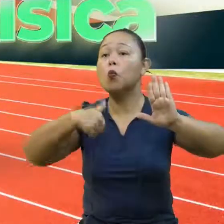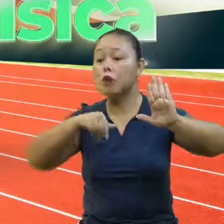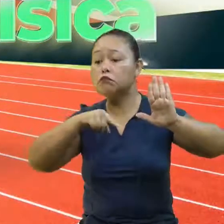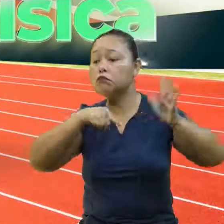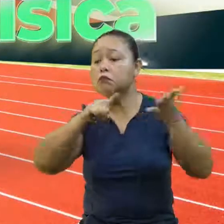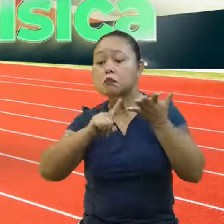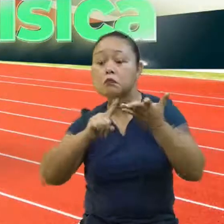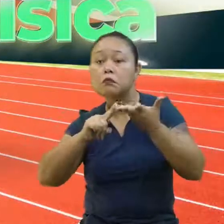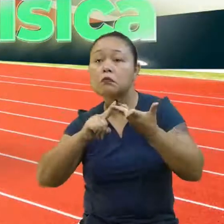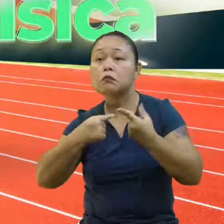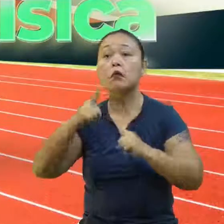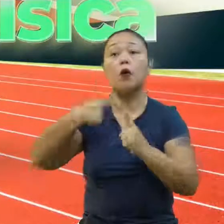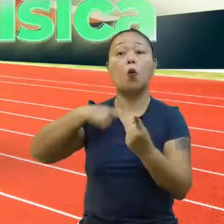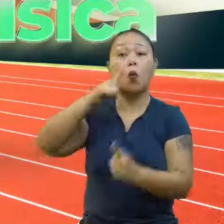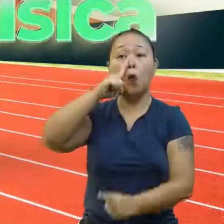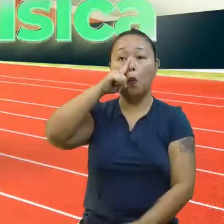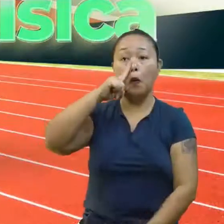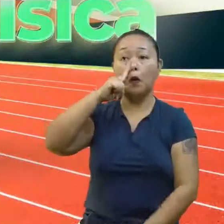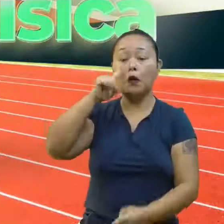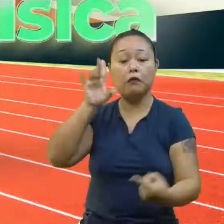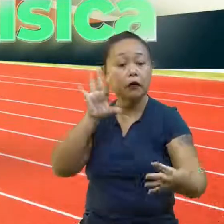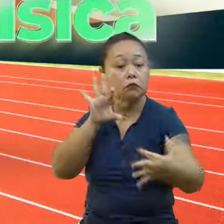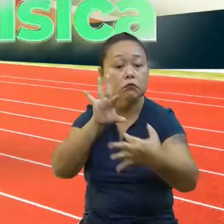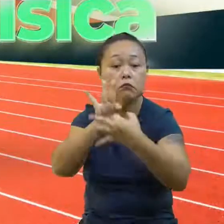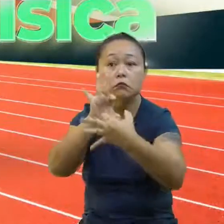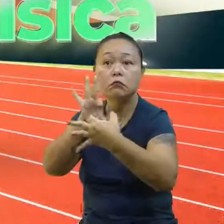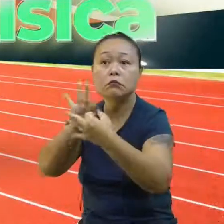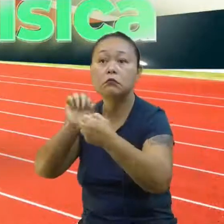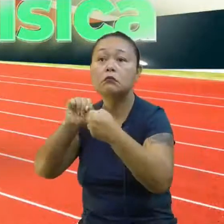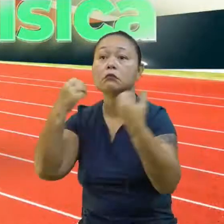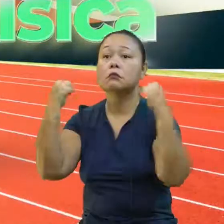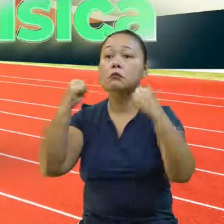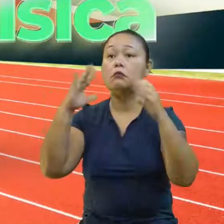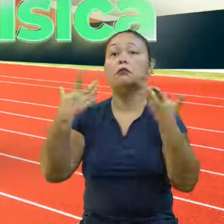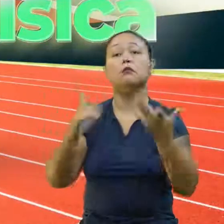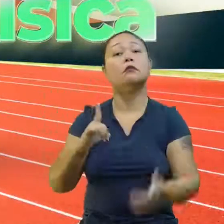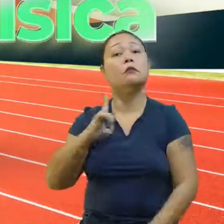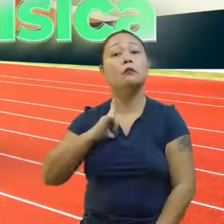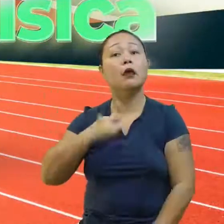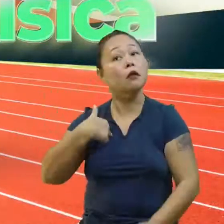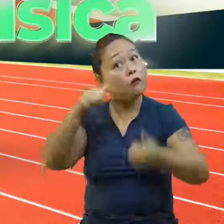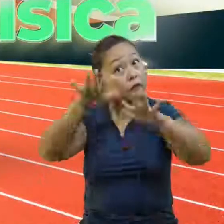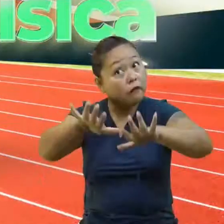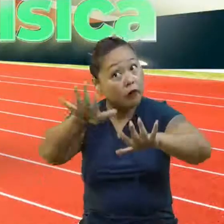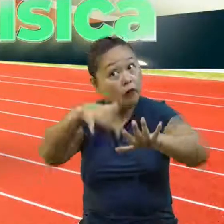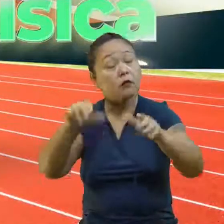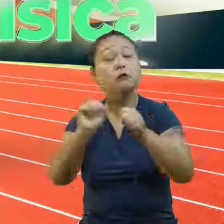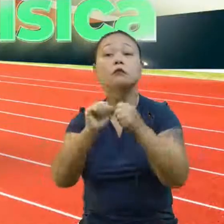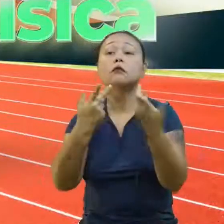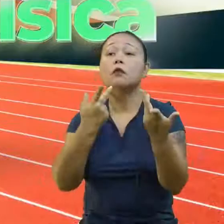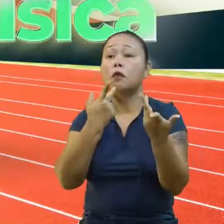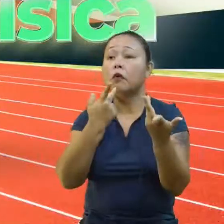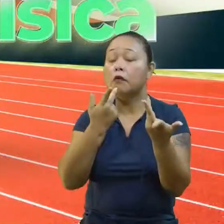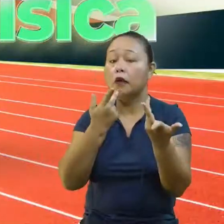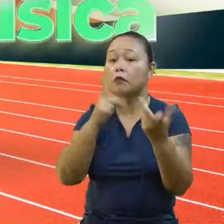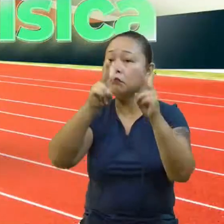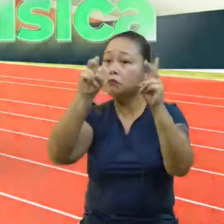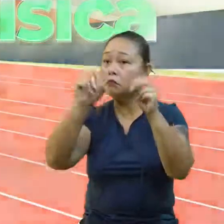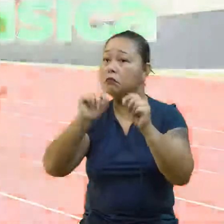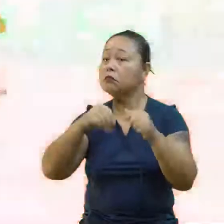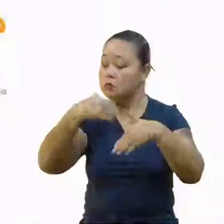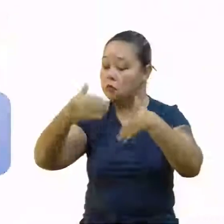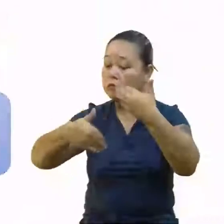depois vamos associar com a atividade física. Então, fica comigo aí que a gente vai começar a falar um pouquinho mais desse assunto,